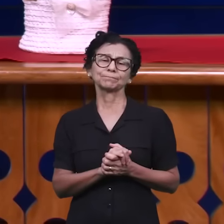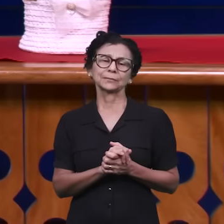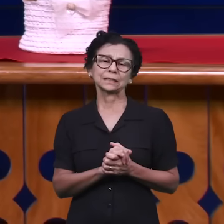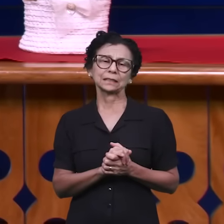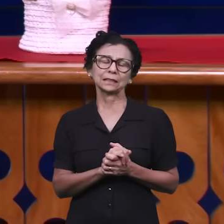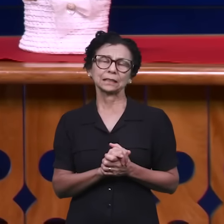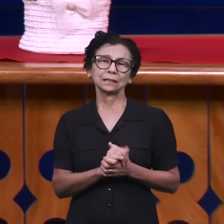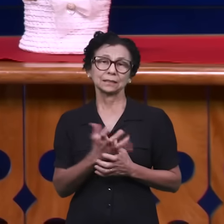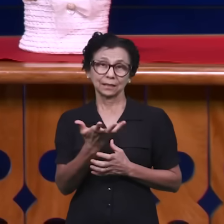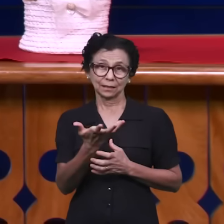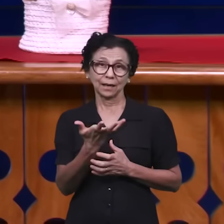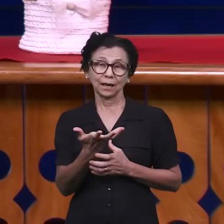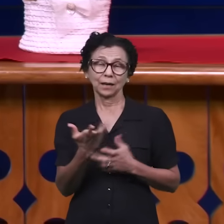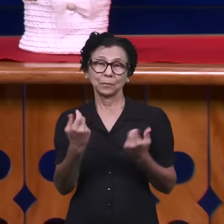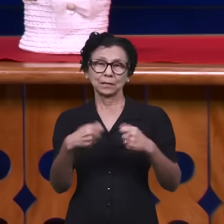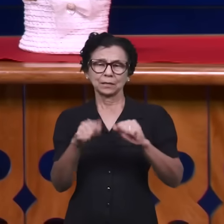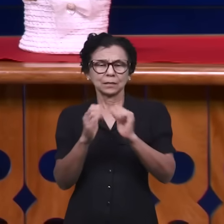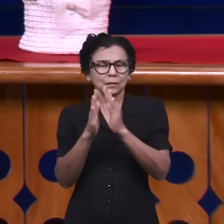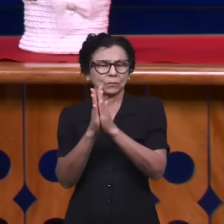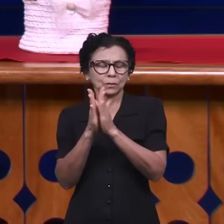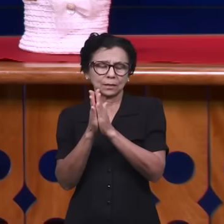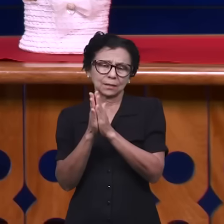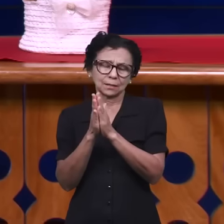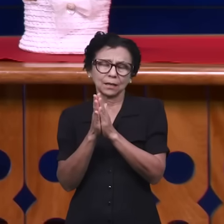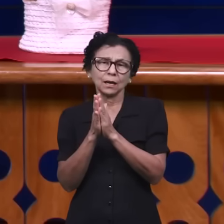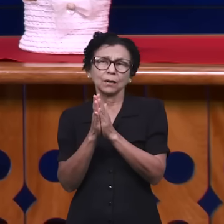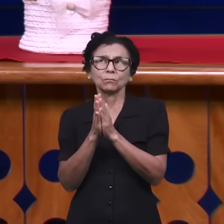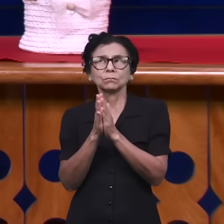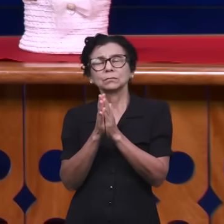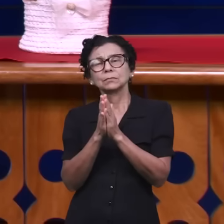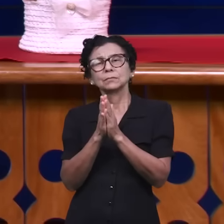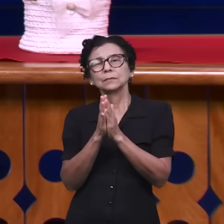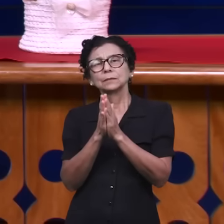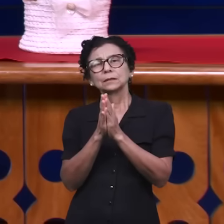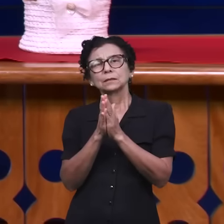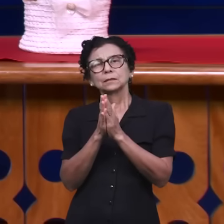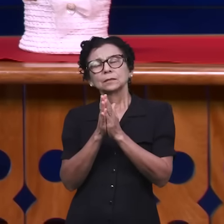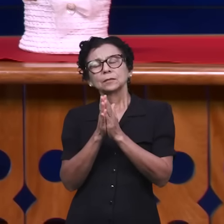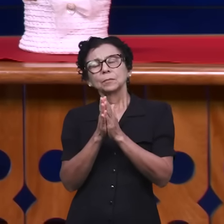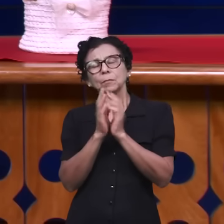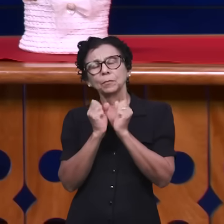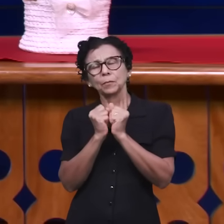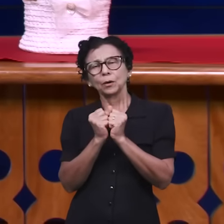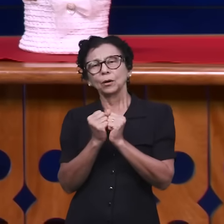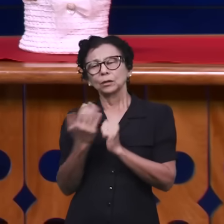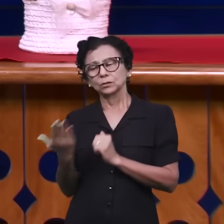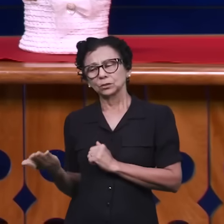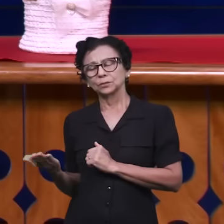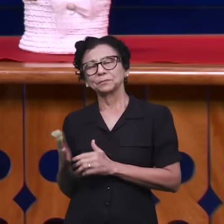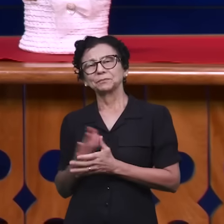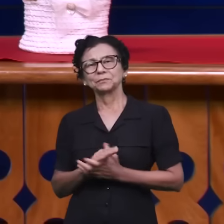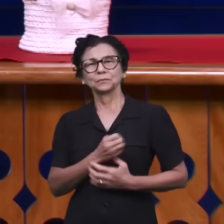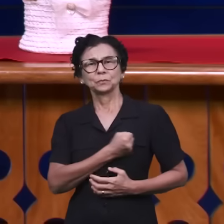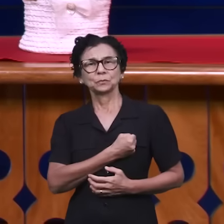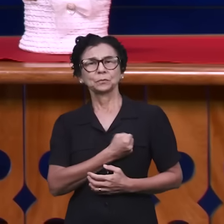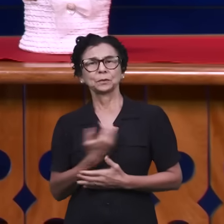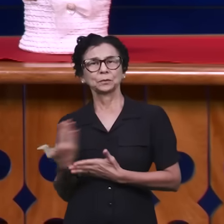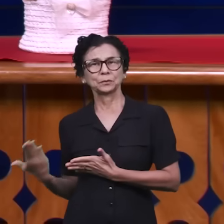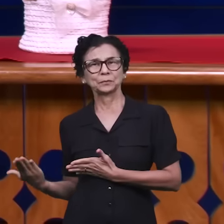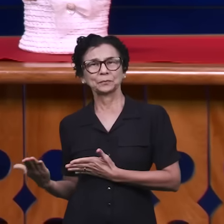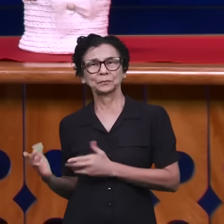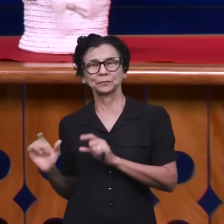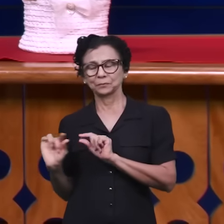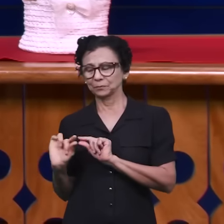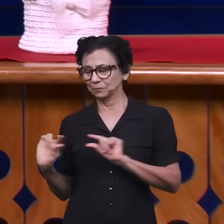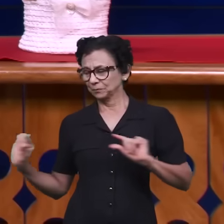oração, quer uma oração, quer uma assistência, ligue para esse número